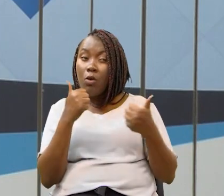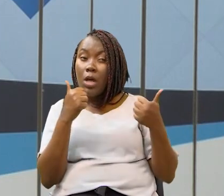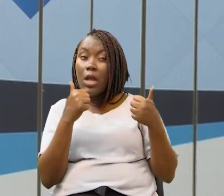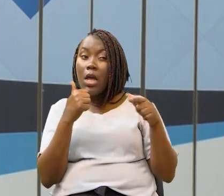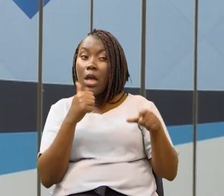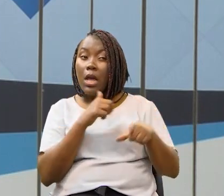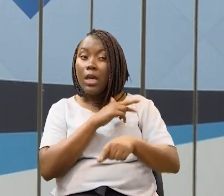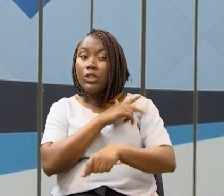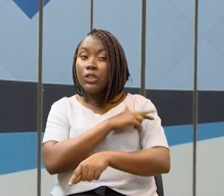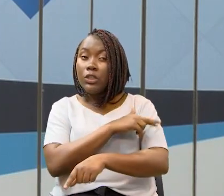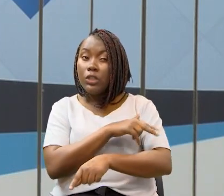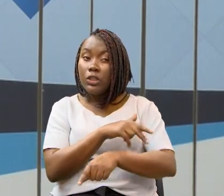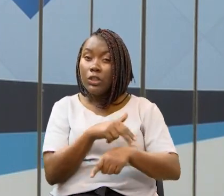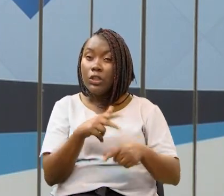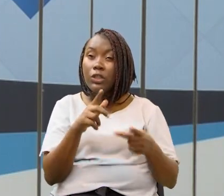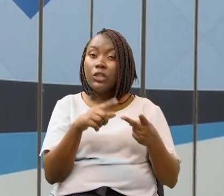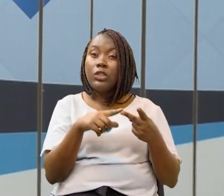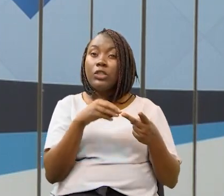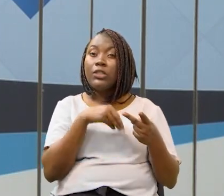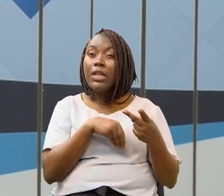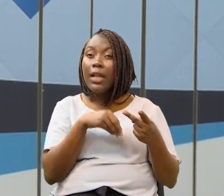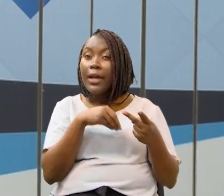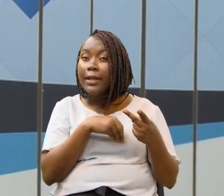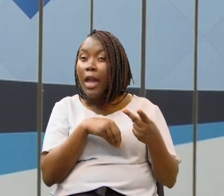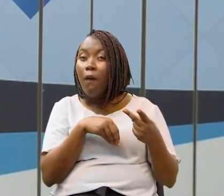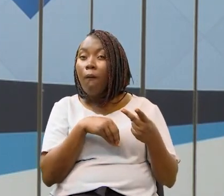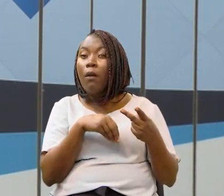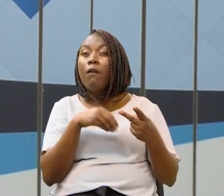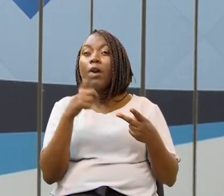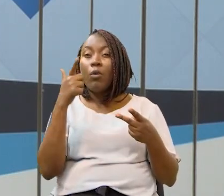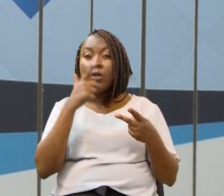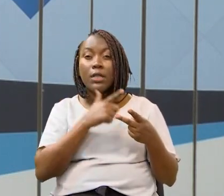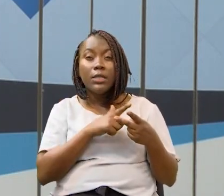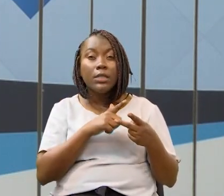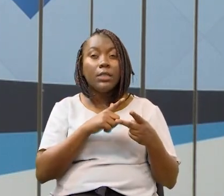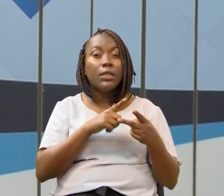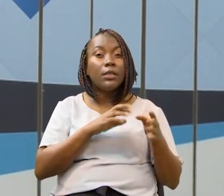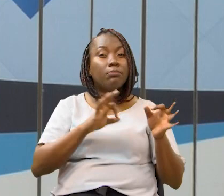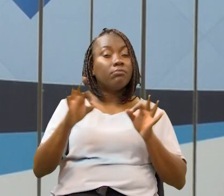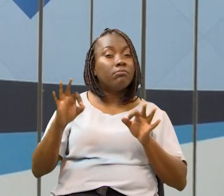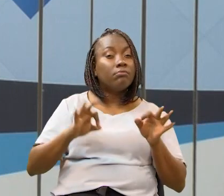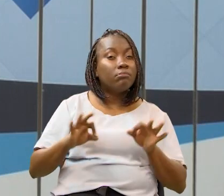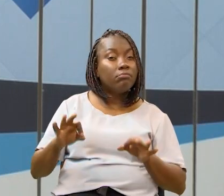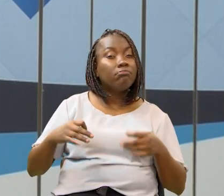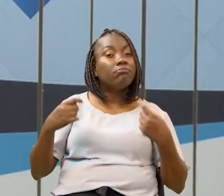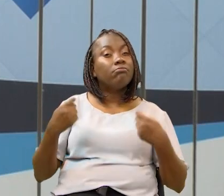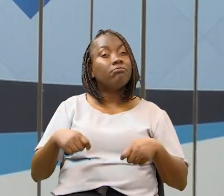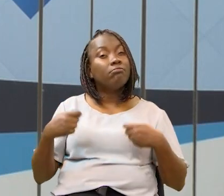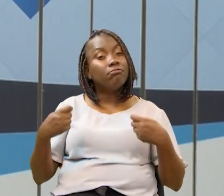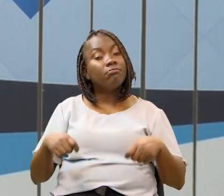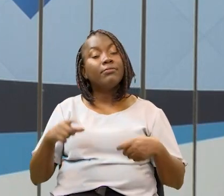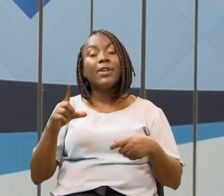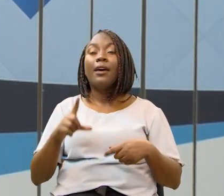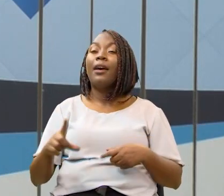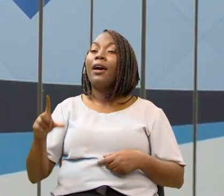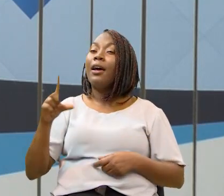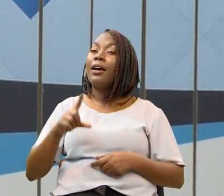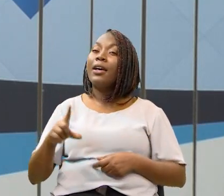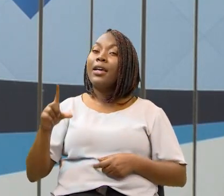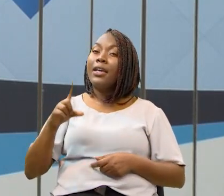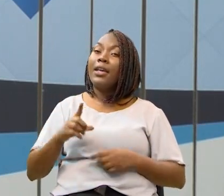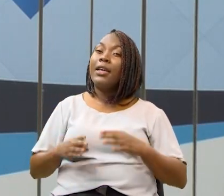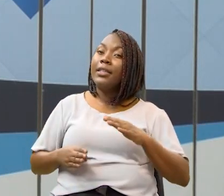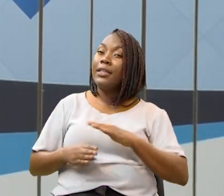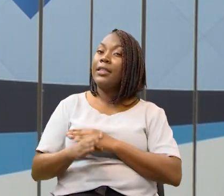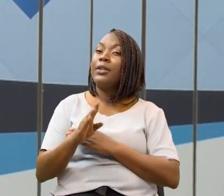questão etnia, eu preciso melhorar na questão salarial, e aí ele vai conseguir tomar as medidas necessárias, né? E,